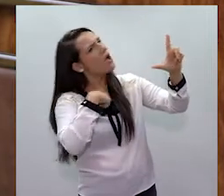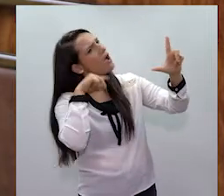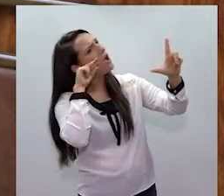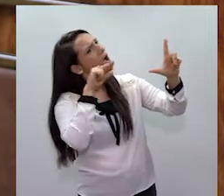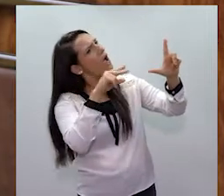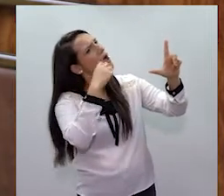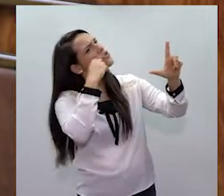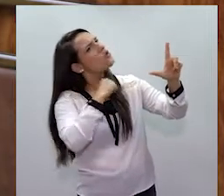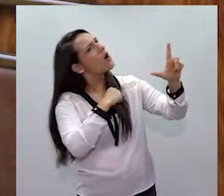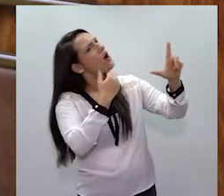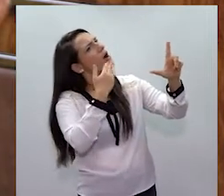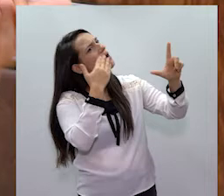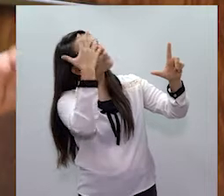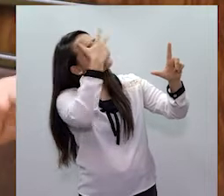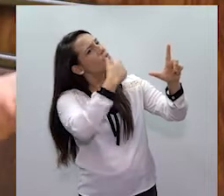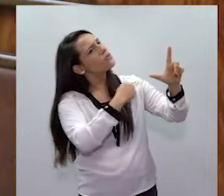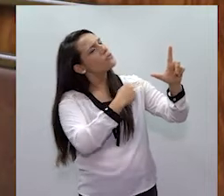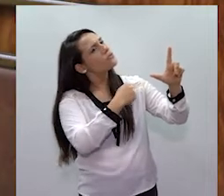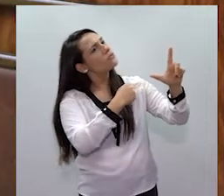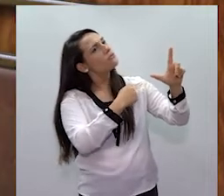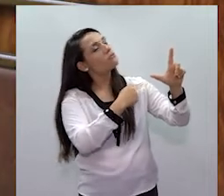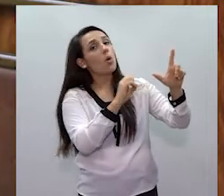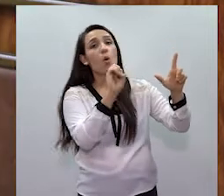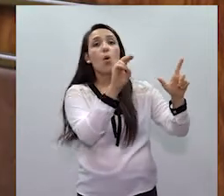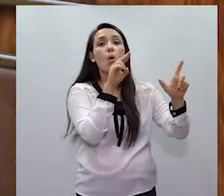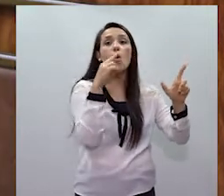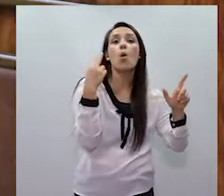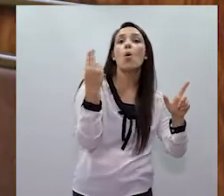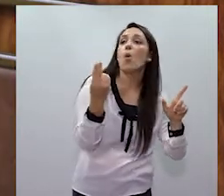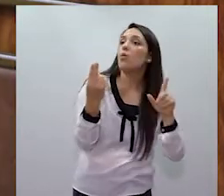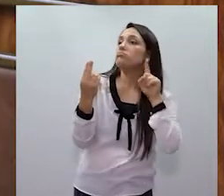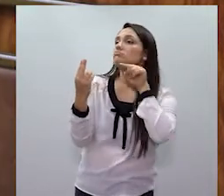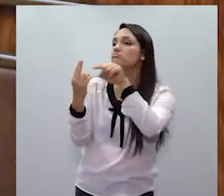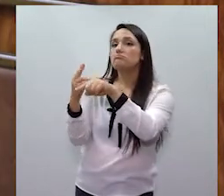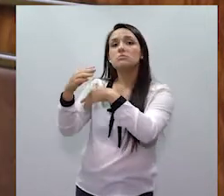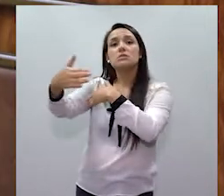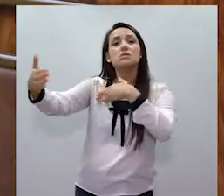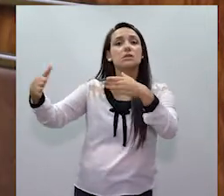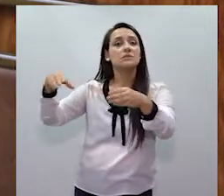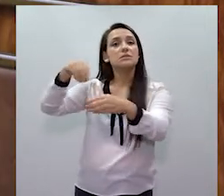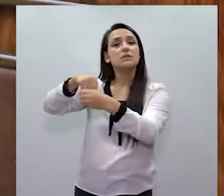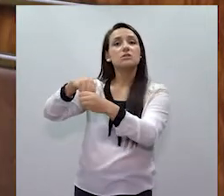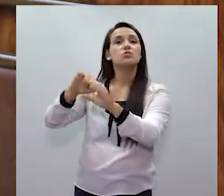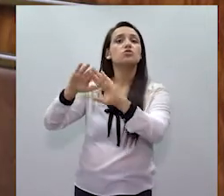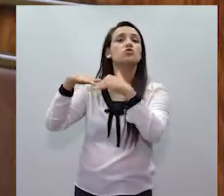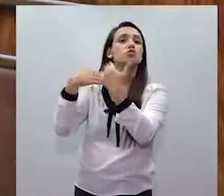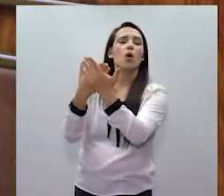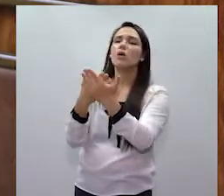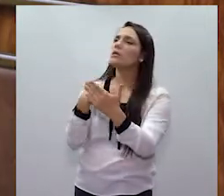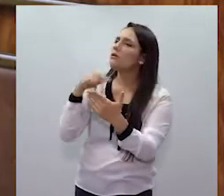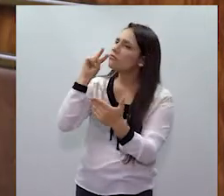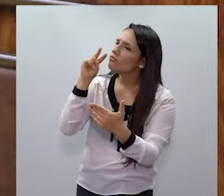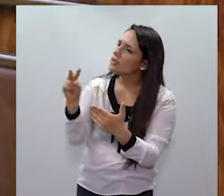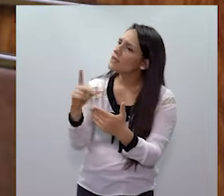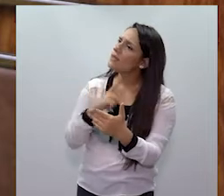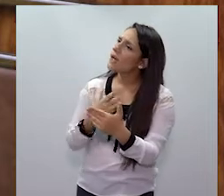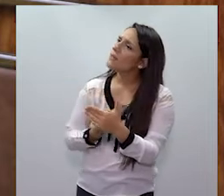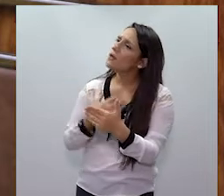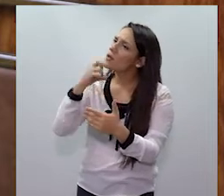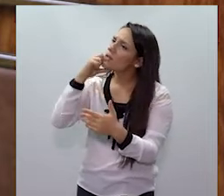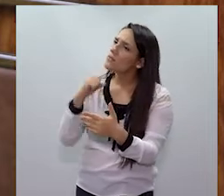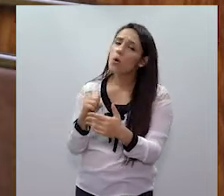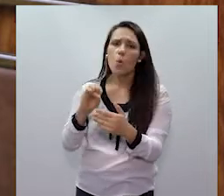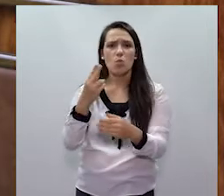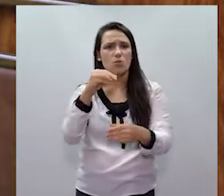até aquele caso que acontece na sala de aula do nosso filho, com alguém da nossa igreja, com alguém da